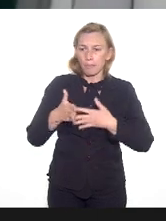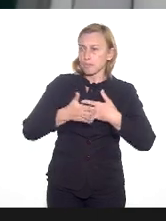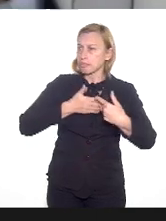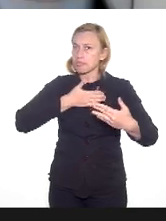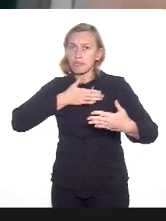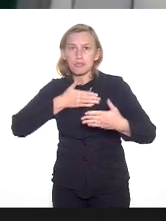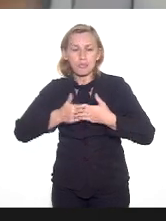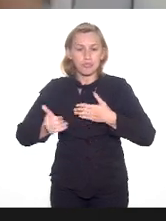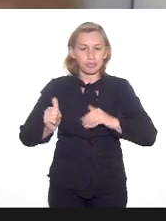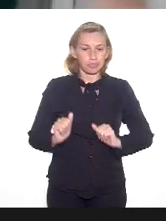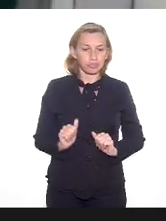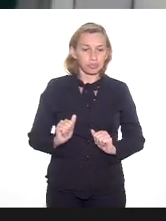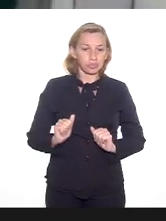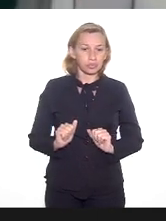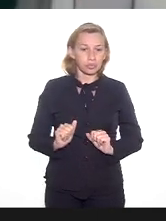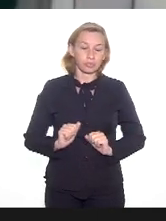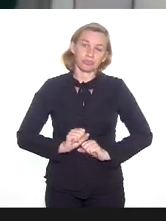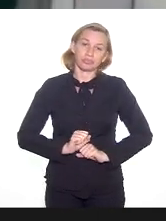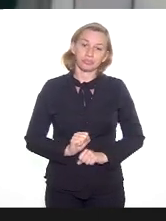sido,